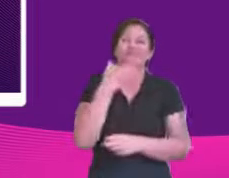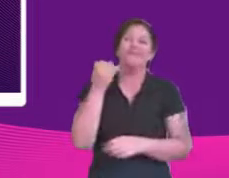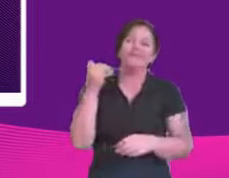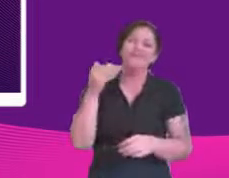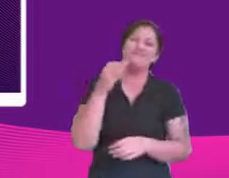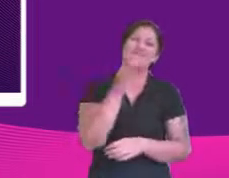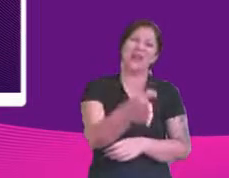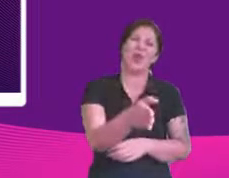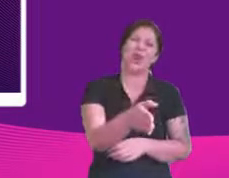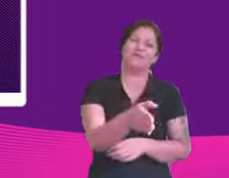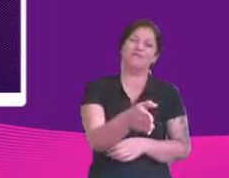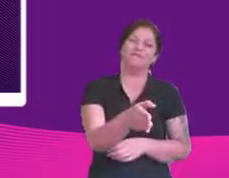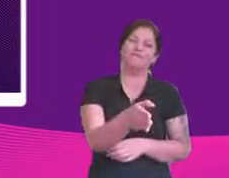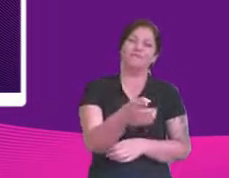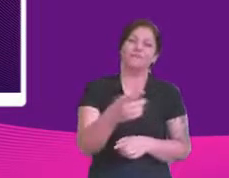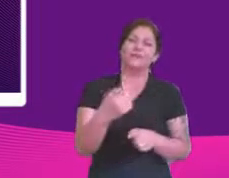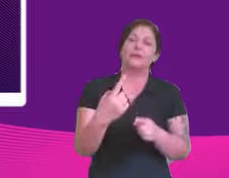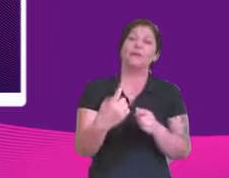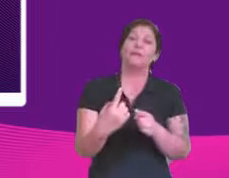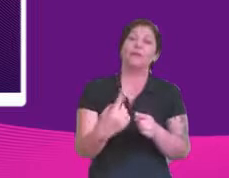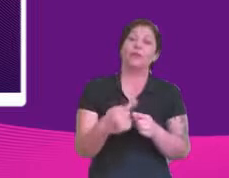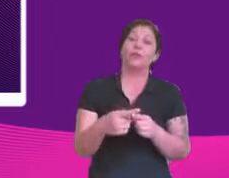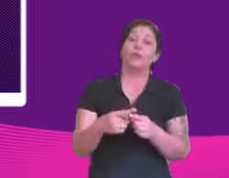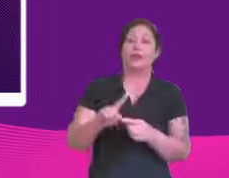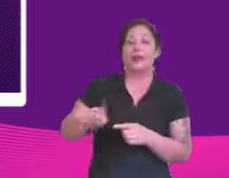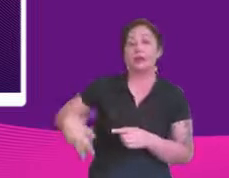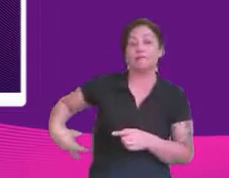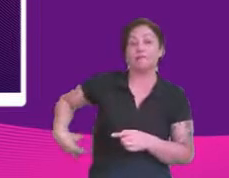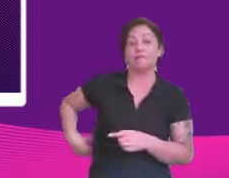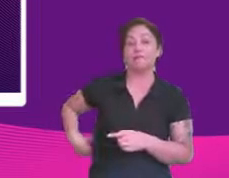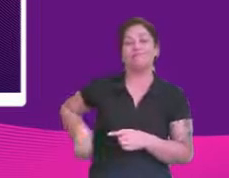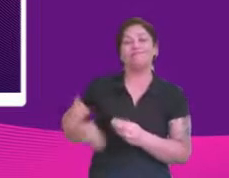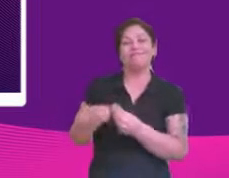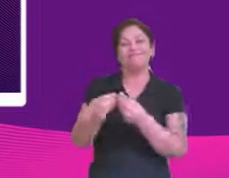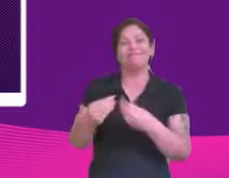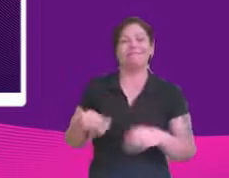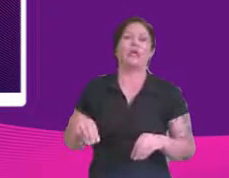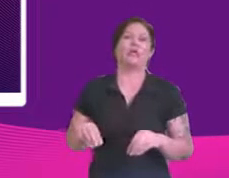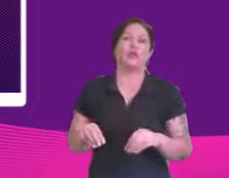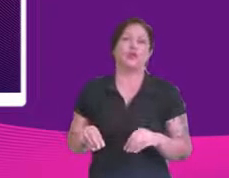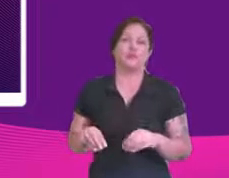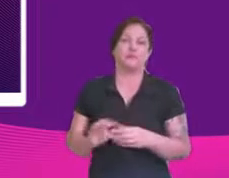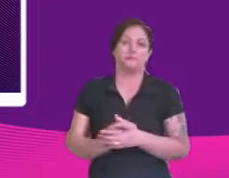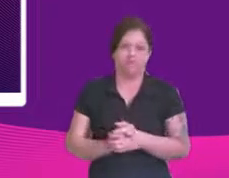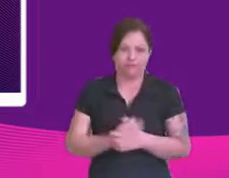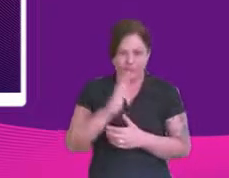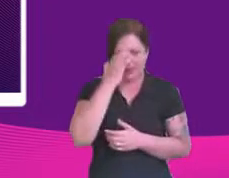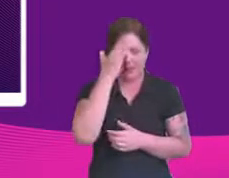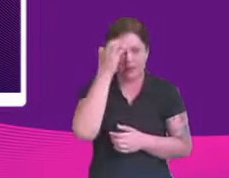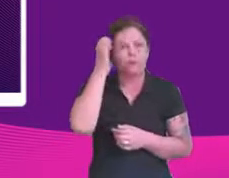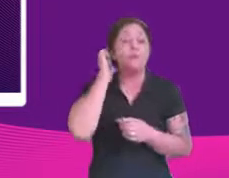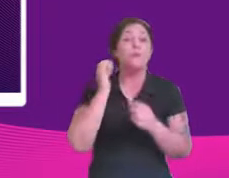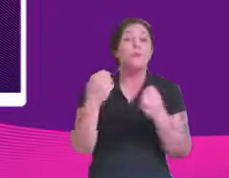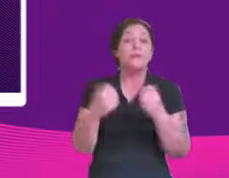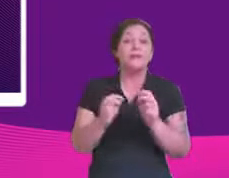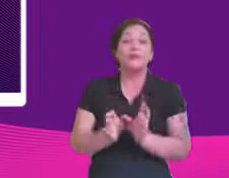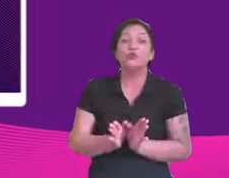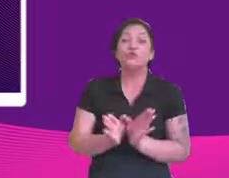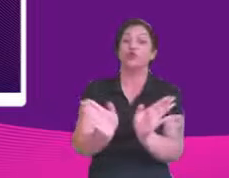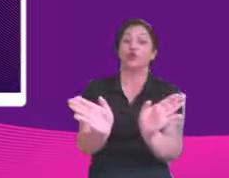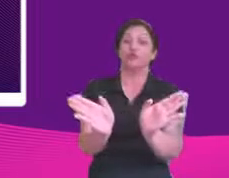maneira bidirecional, a oxaliplatina intraperitoneal e o 5-fluoracil venoso por via venosa.